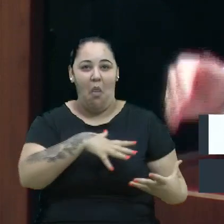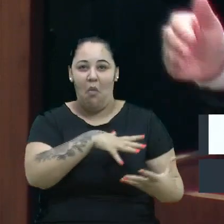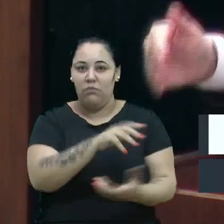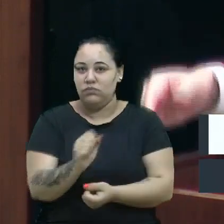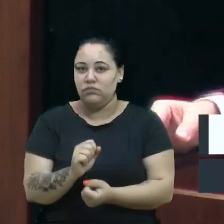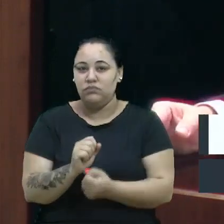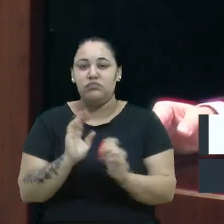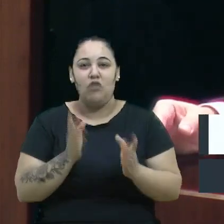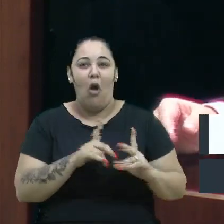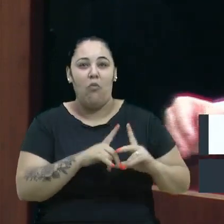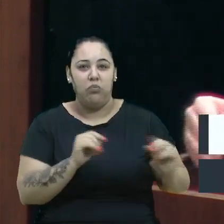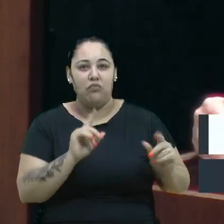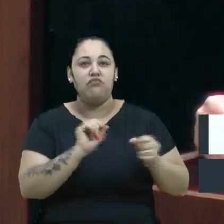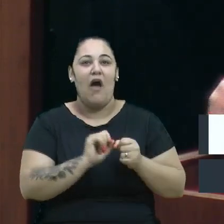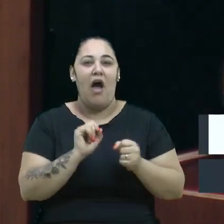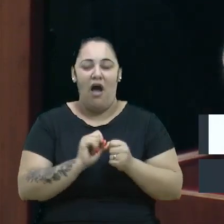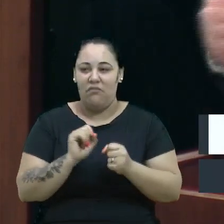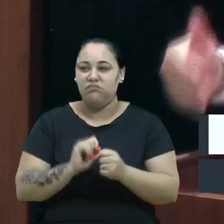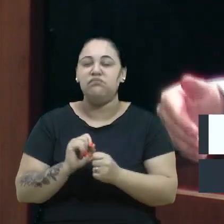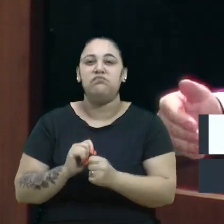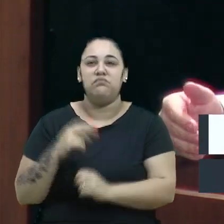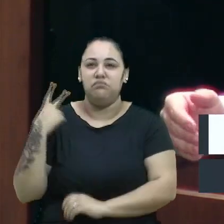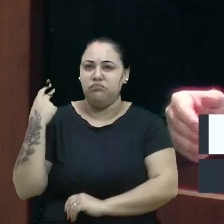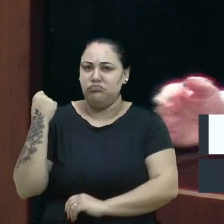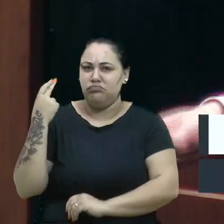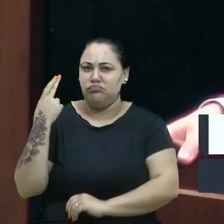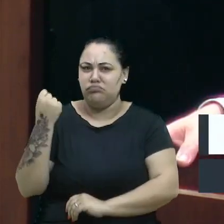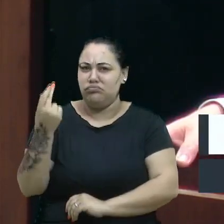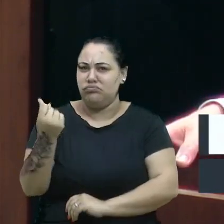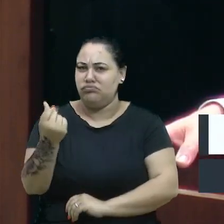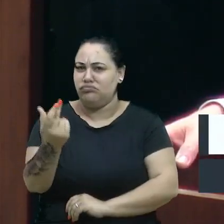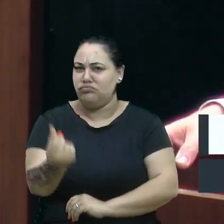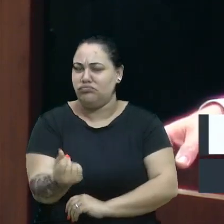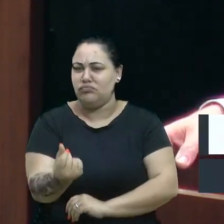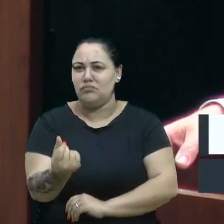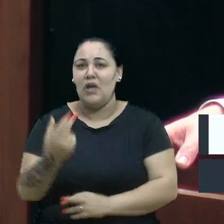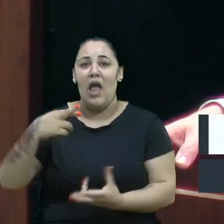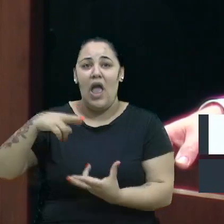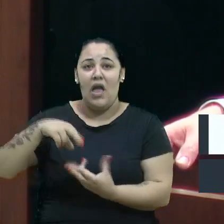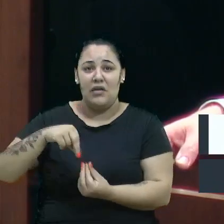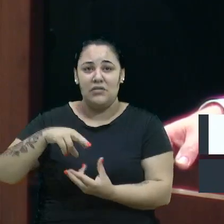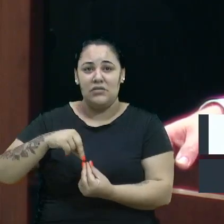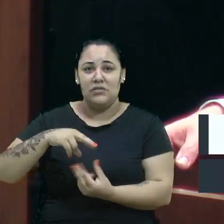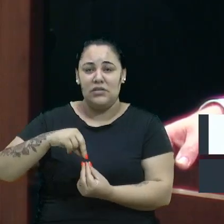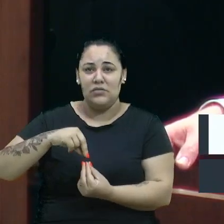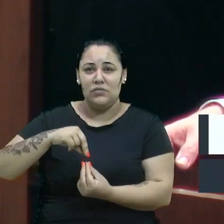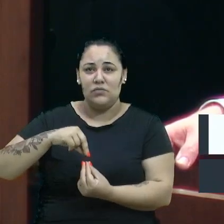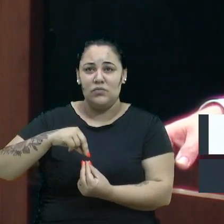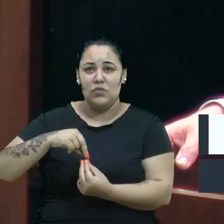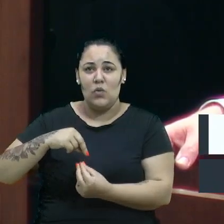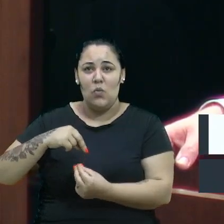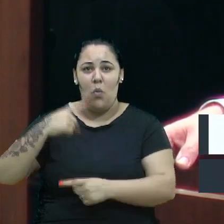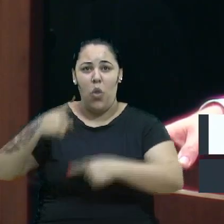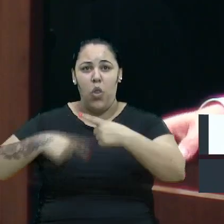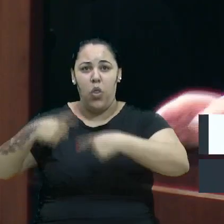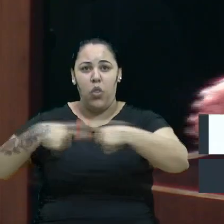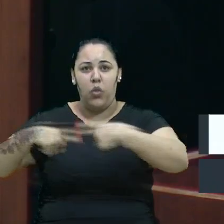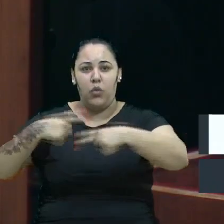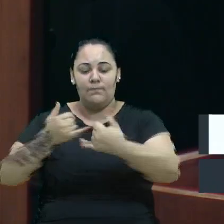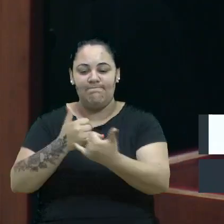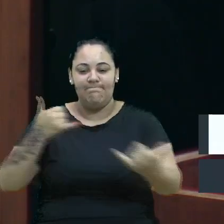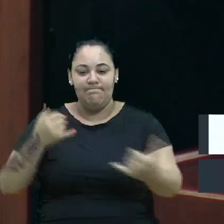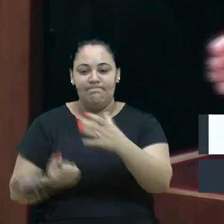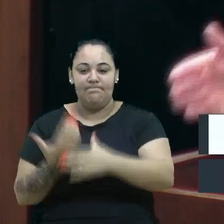algum tempo fazendo, reciclando com usinas, né, de lixo, de tratamento do lixo.